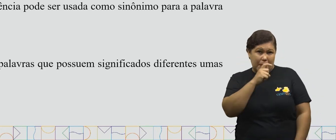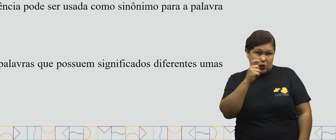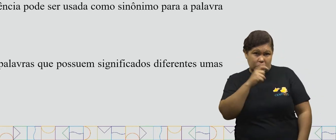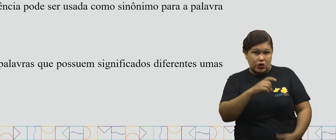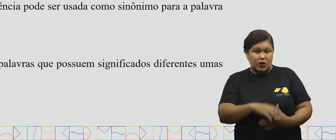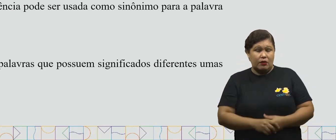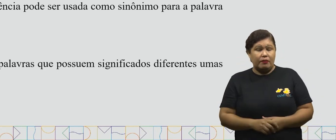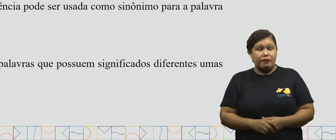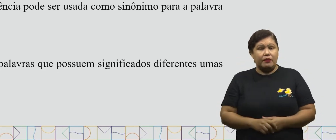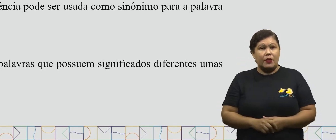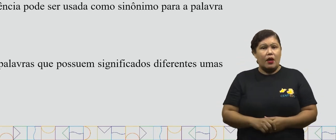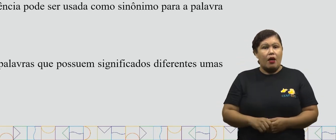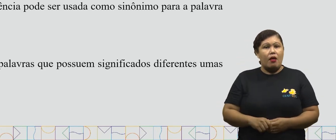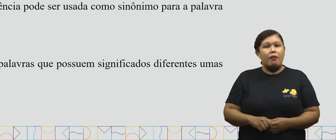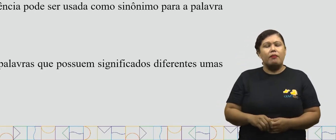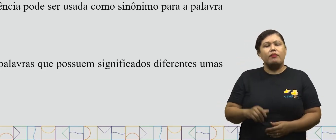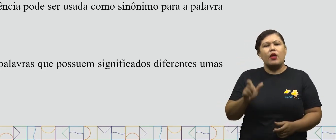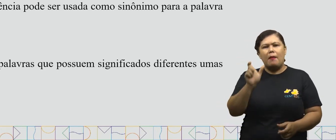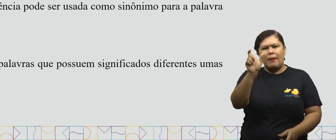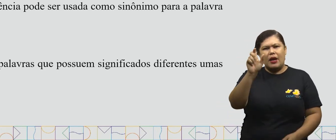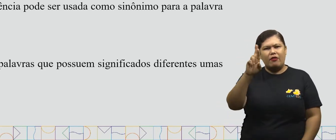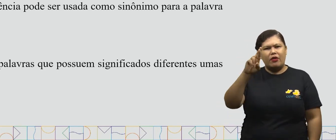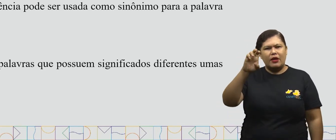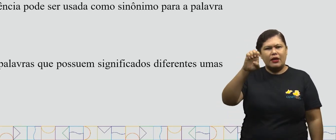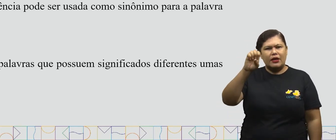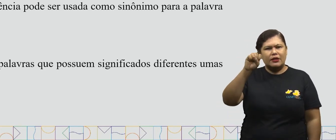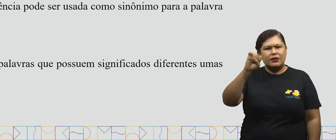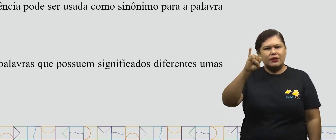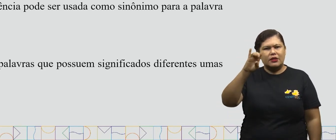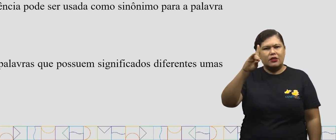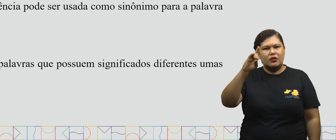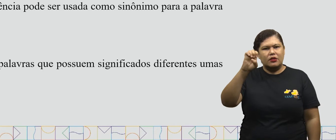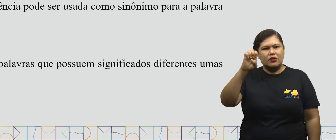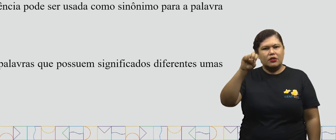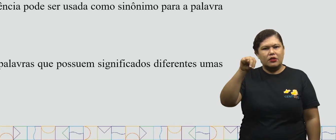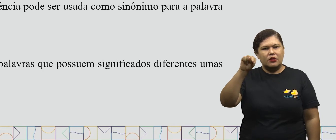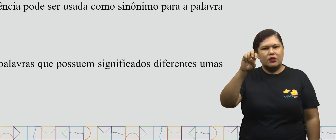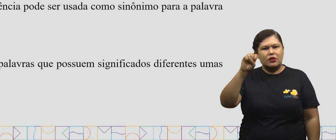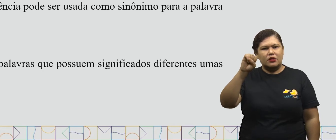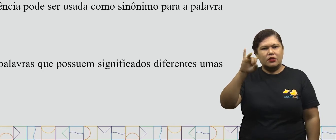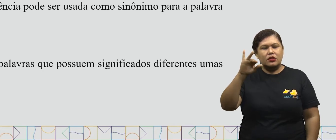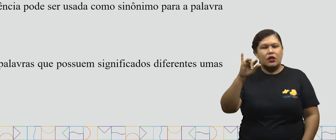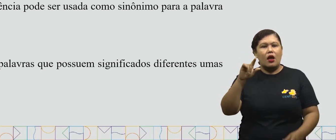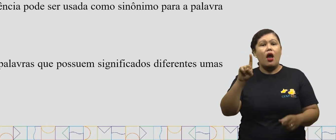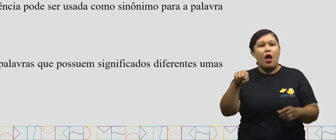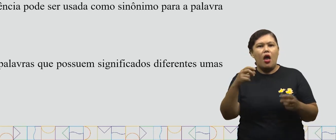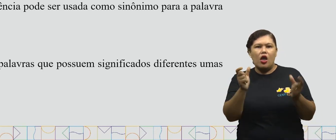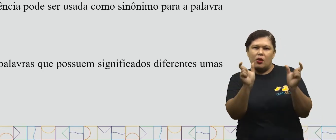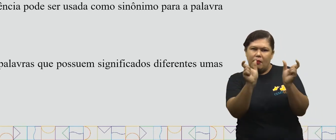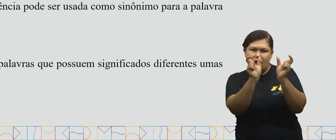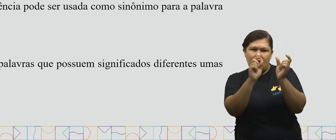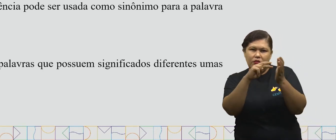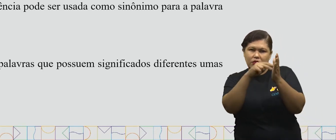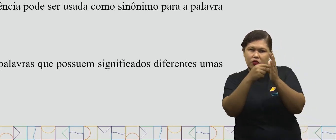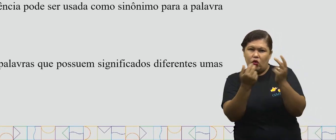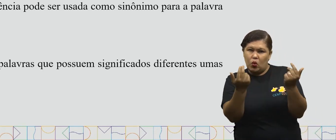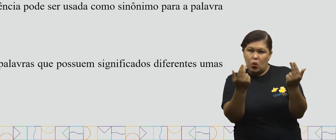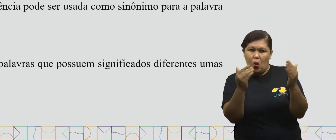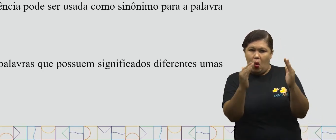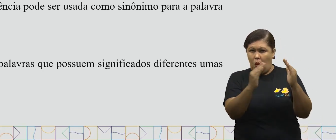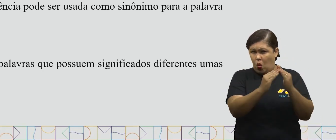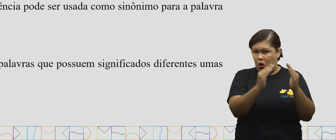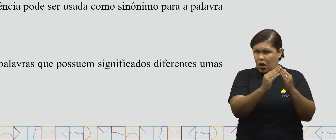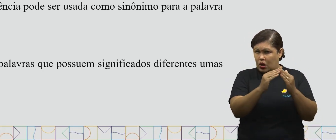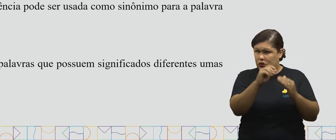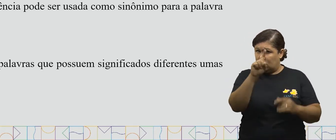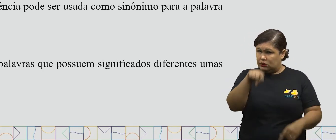residência pode ser usada como sinônimo para a palavra casa. Residência e casa podem ser